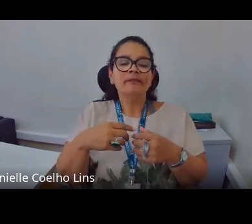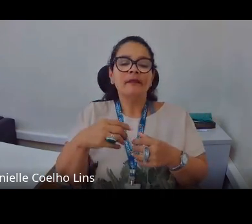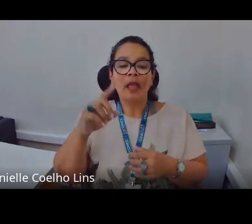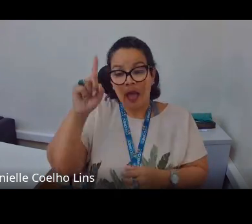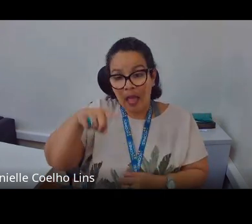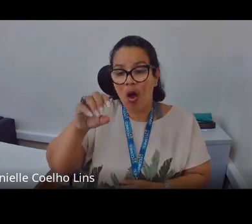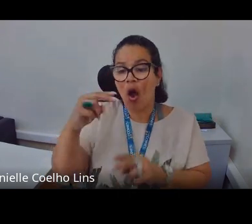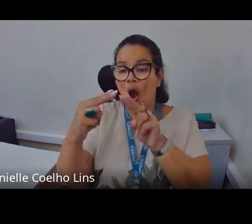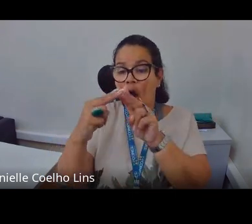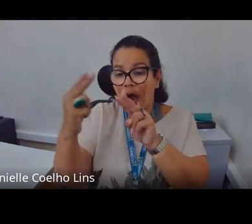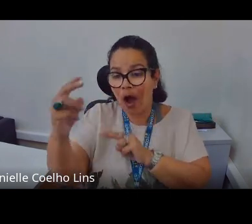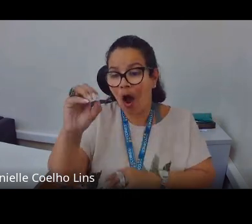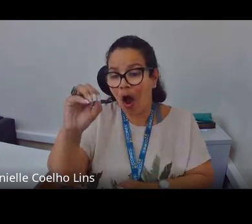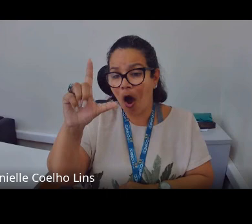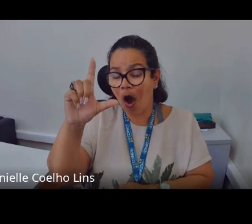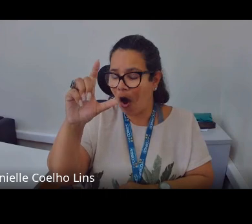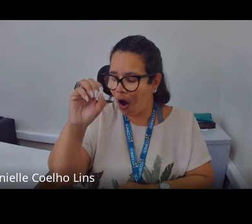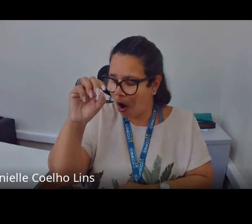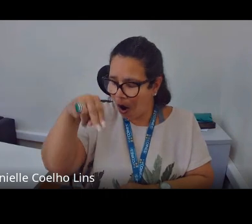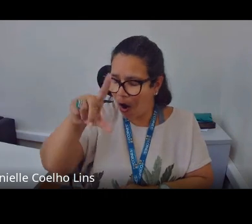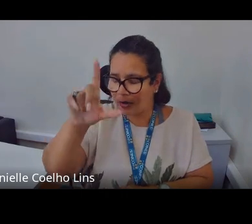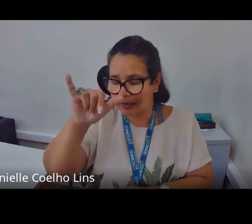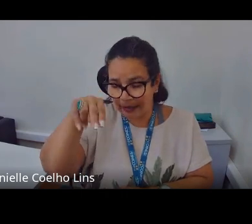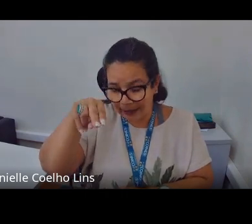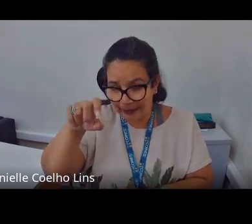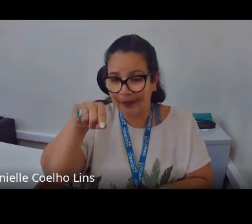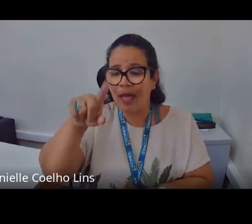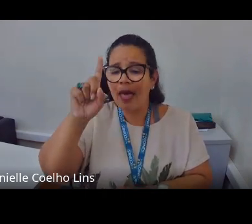tá? Ele é online.